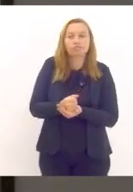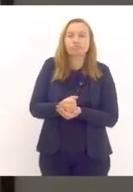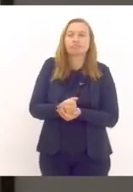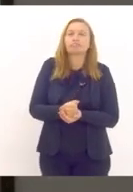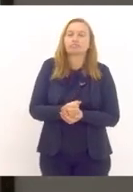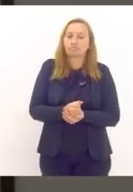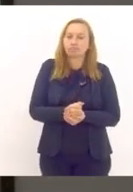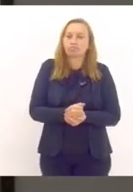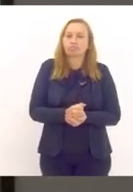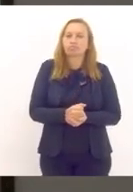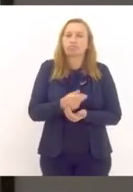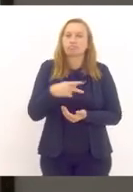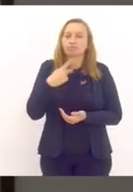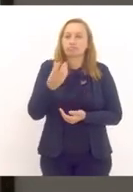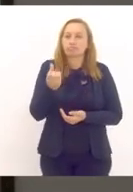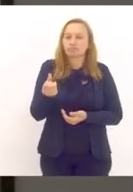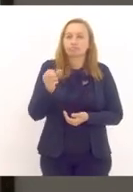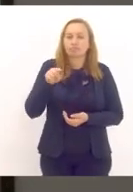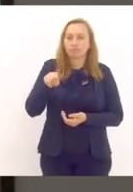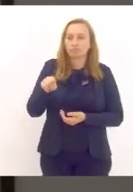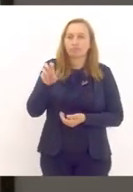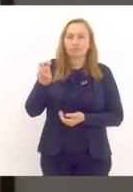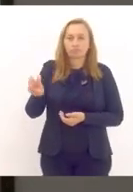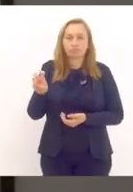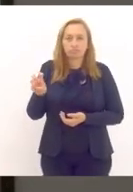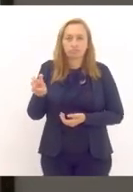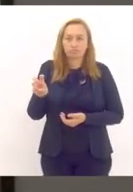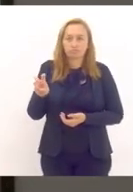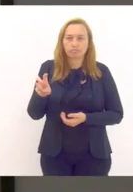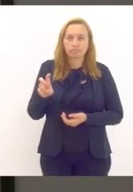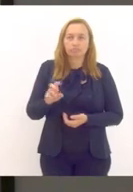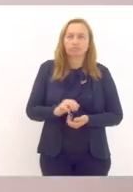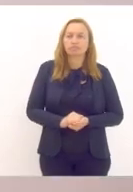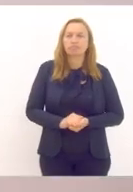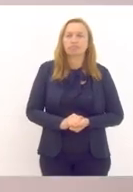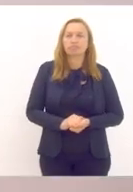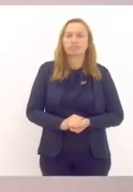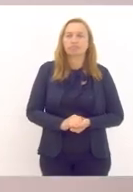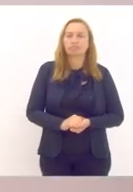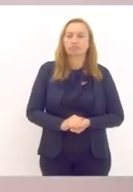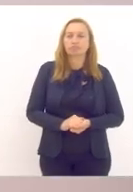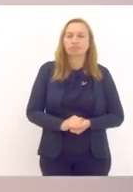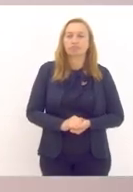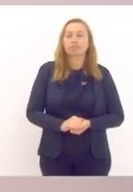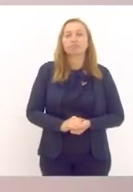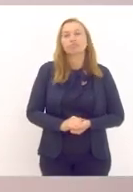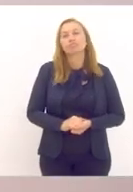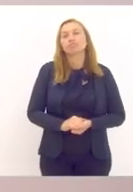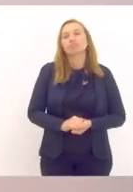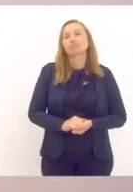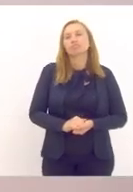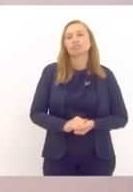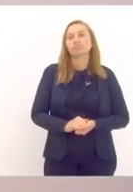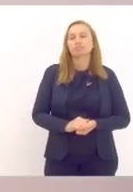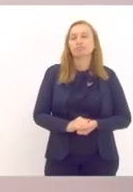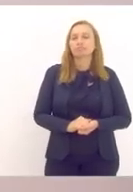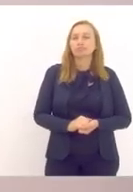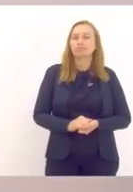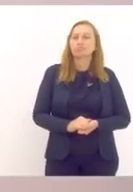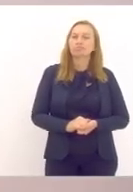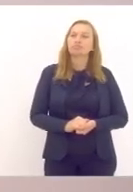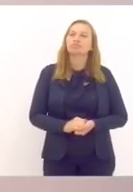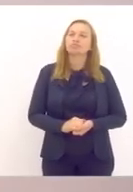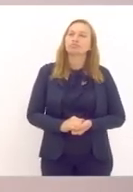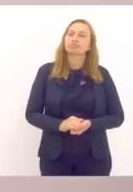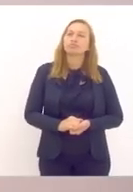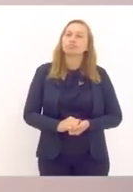nós estamos falando de 6,5. 6,5 necessariamente, senhores, é um número conservador. Por que, que eu digo isso? Em especial do ponto de vista